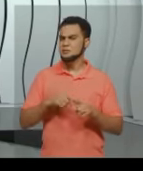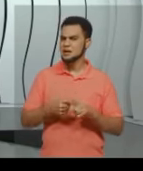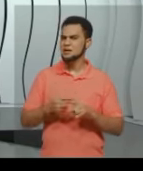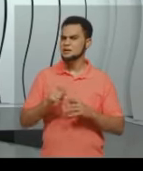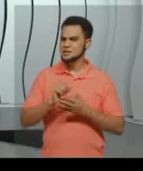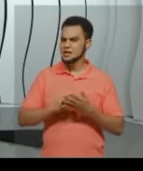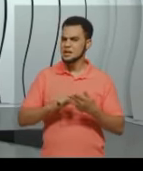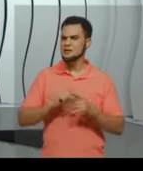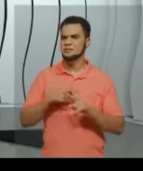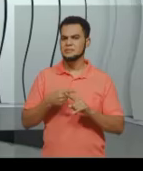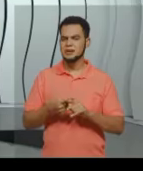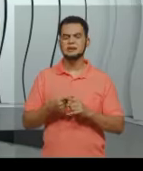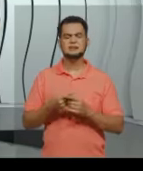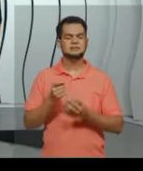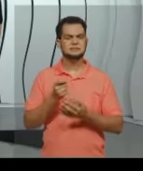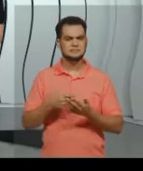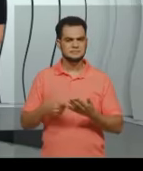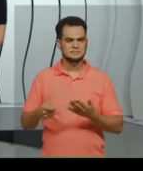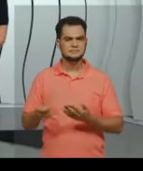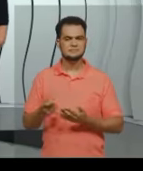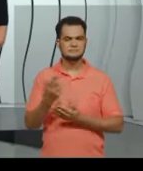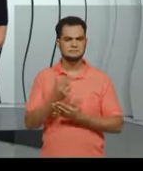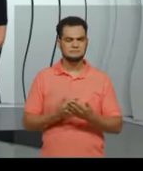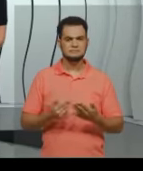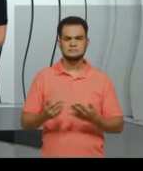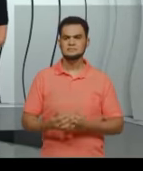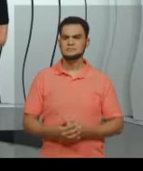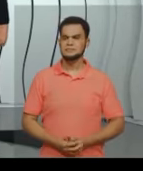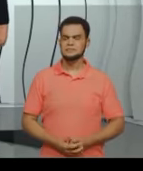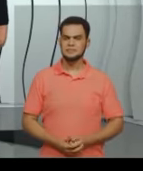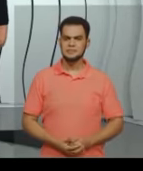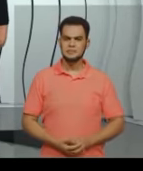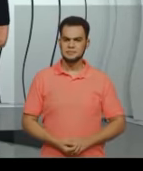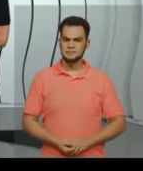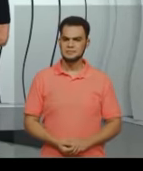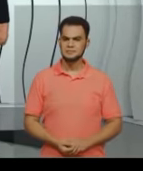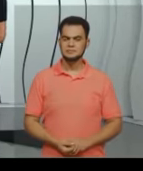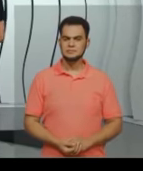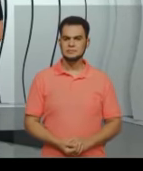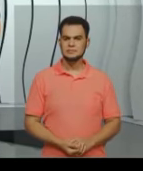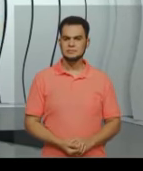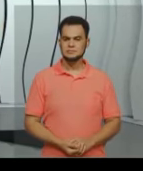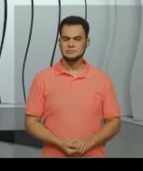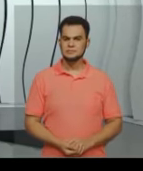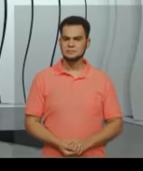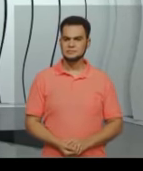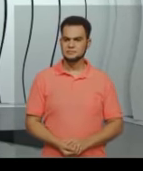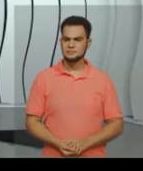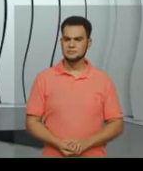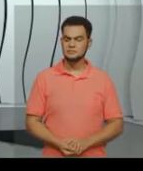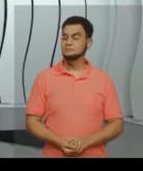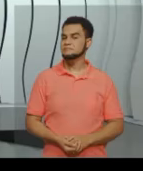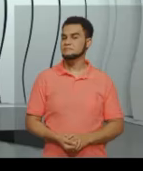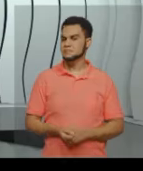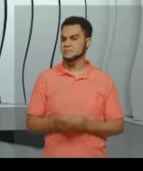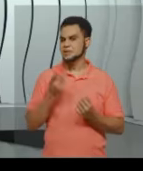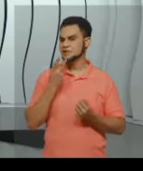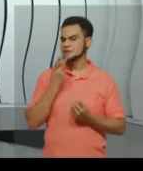vamos pegar esse aqui de Shel Silverstein. There are no happy endings. Não há finais